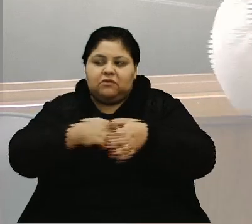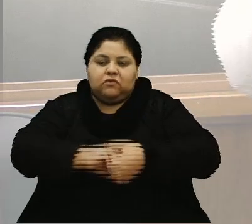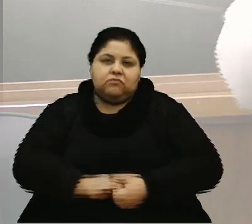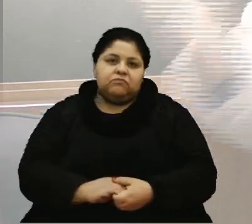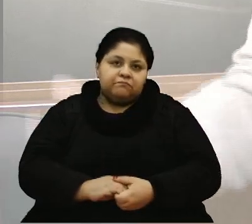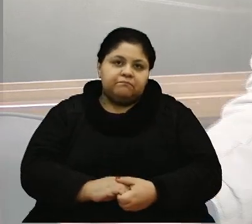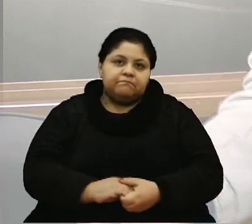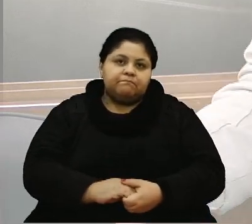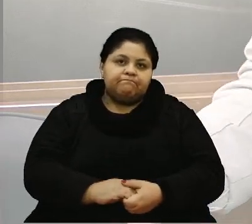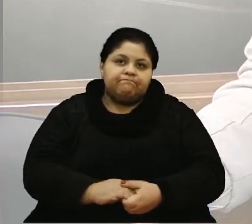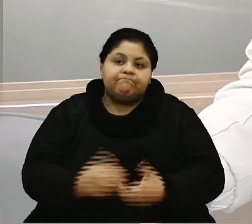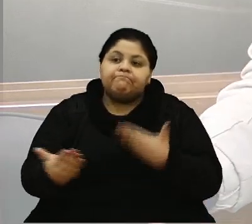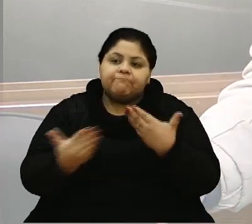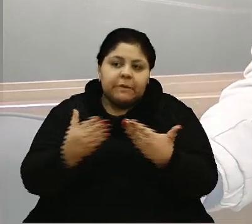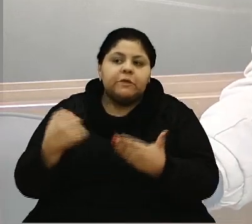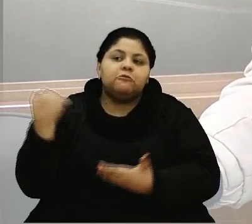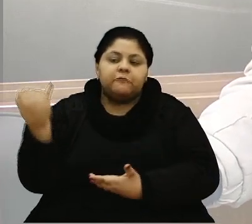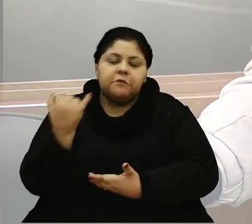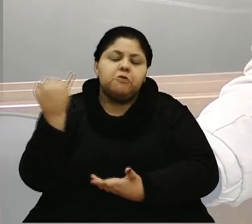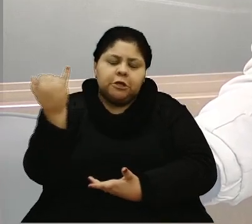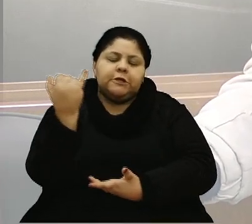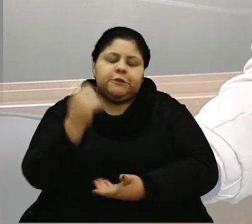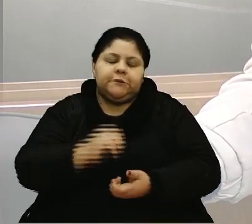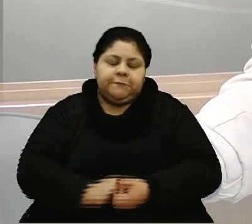É um questionamento importante.